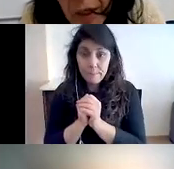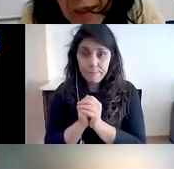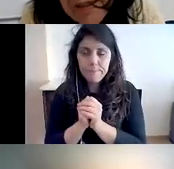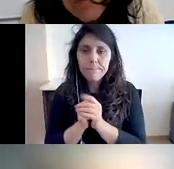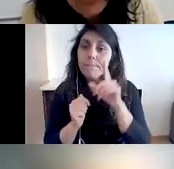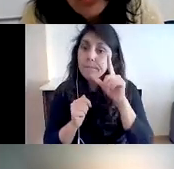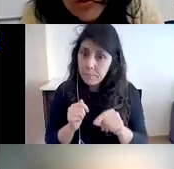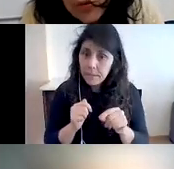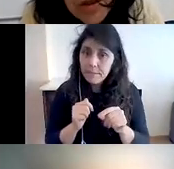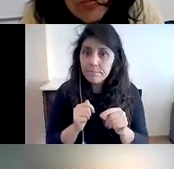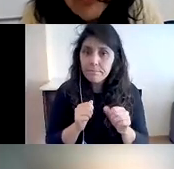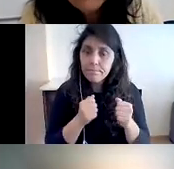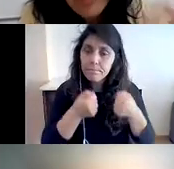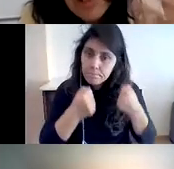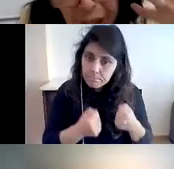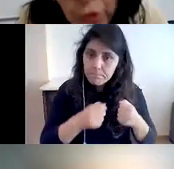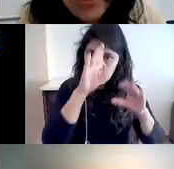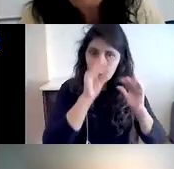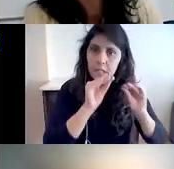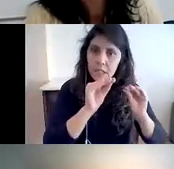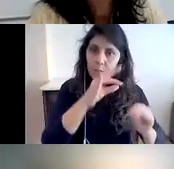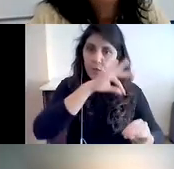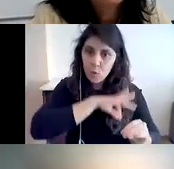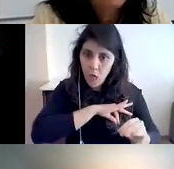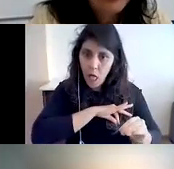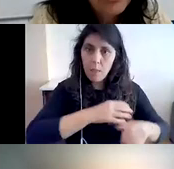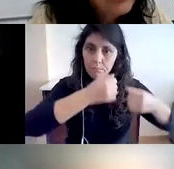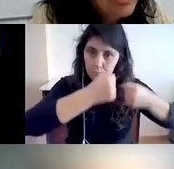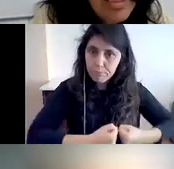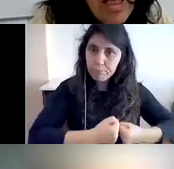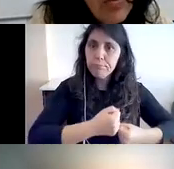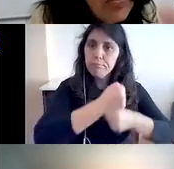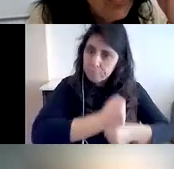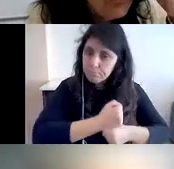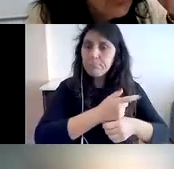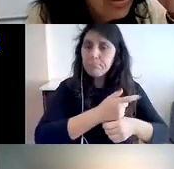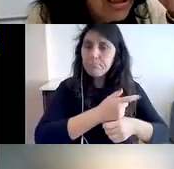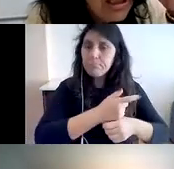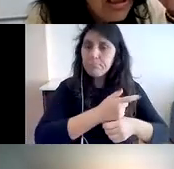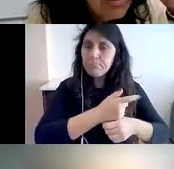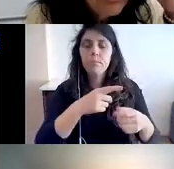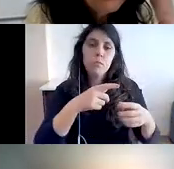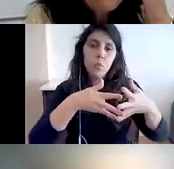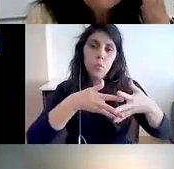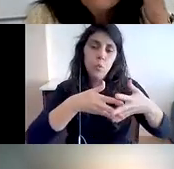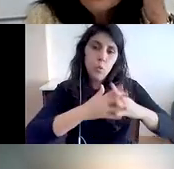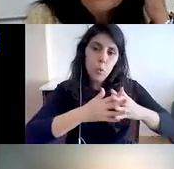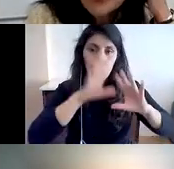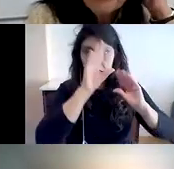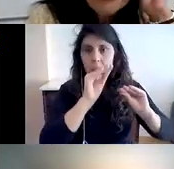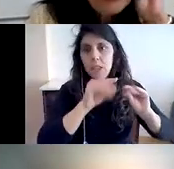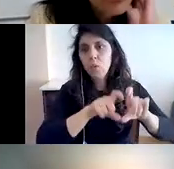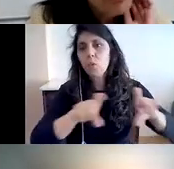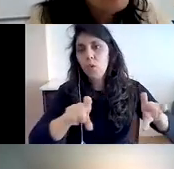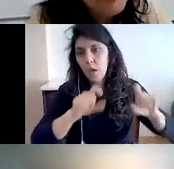Ainda o enraizamento do ensino profissional na estrutura do ensino secundário. Eu diria que talvez o